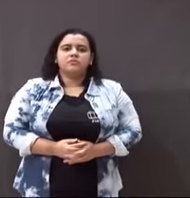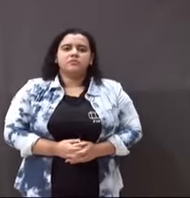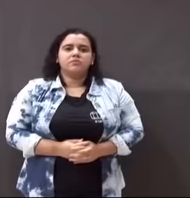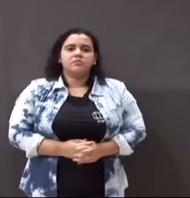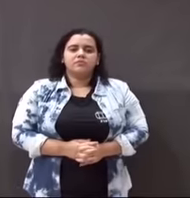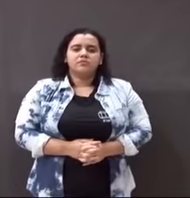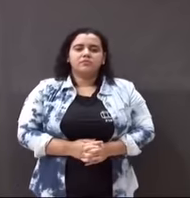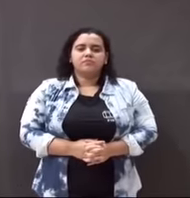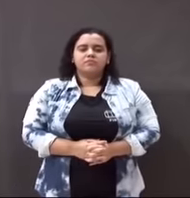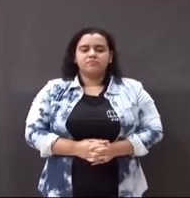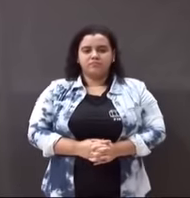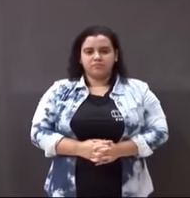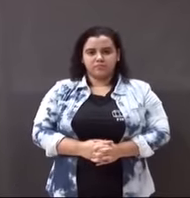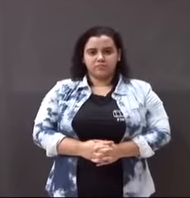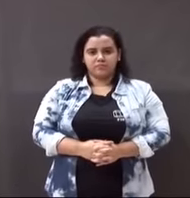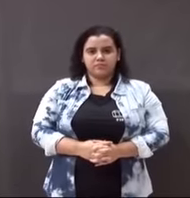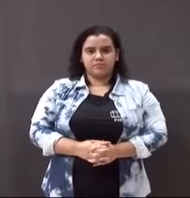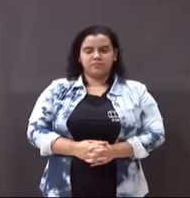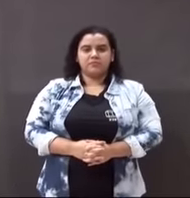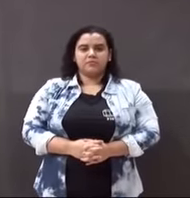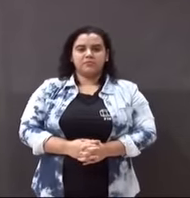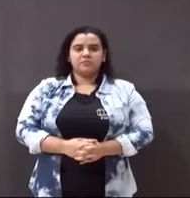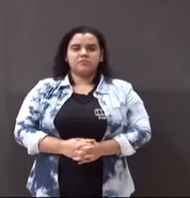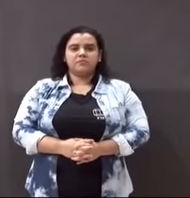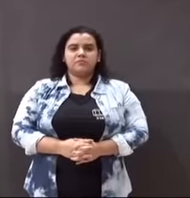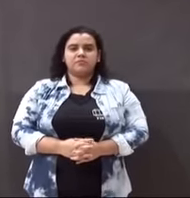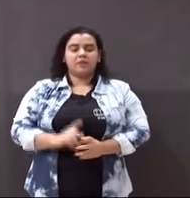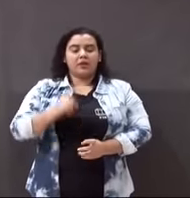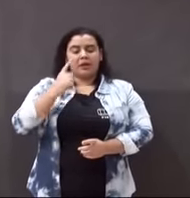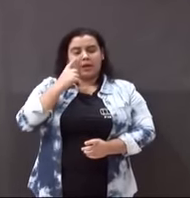Eu tô vendo alguém chegando lá,